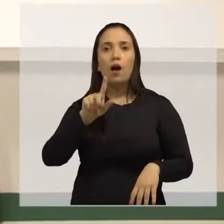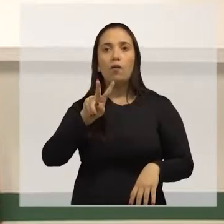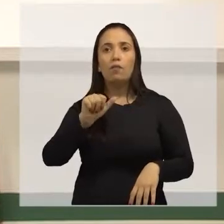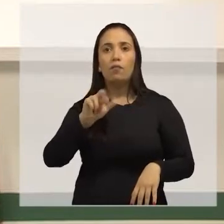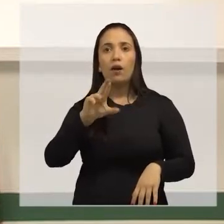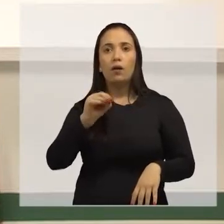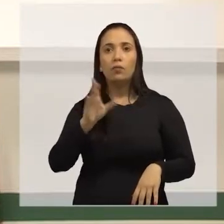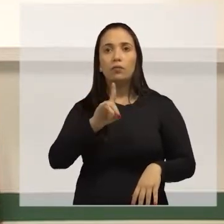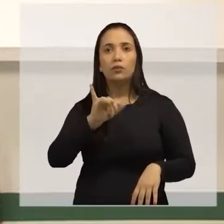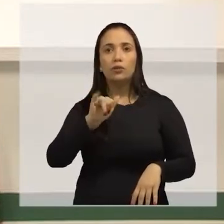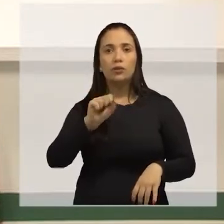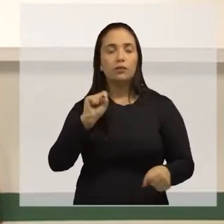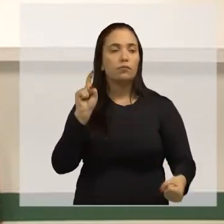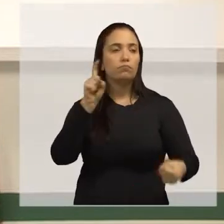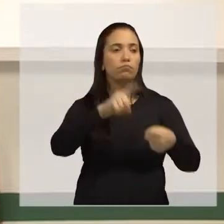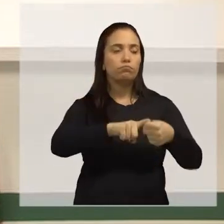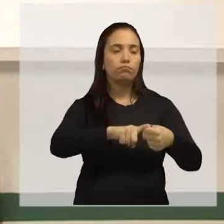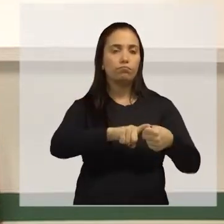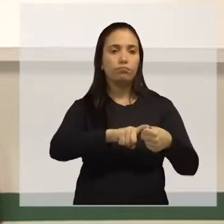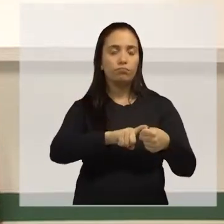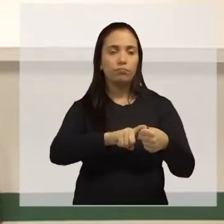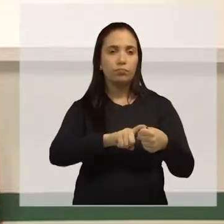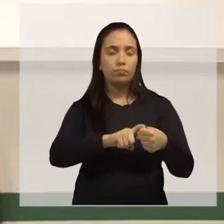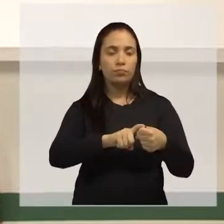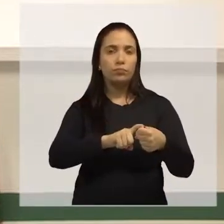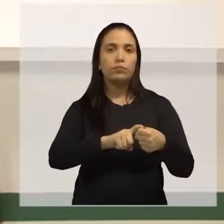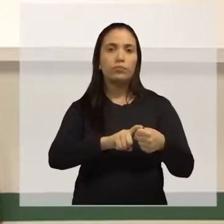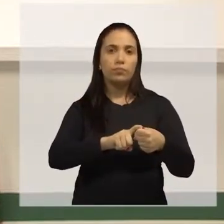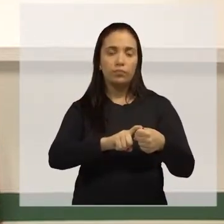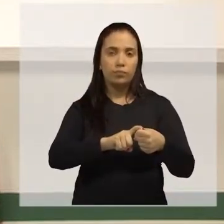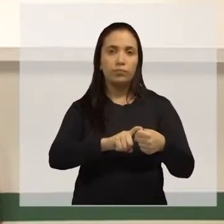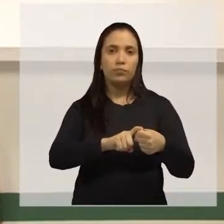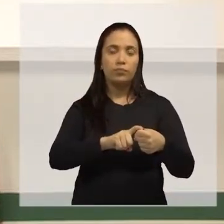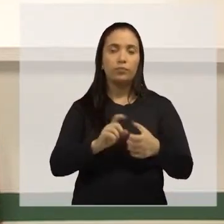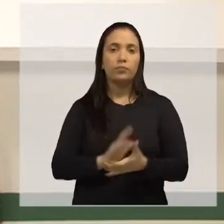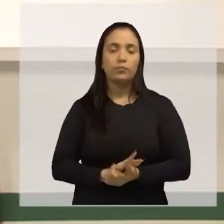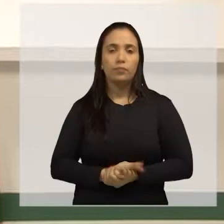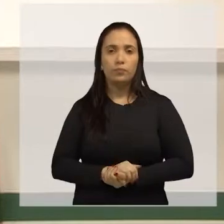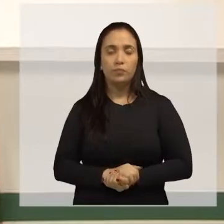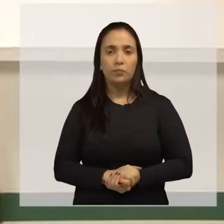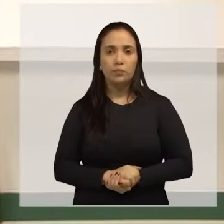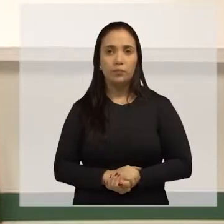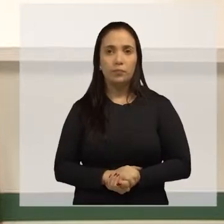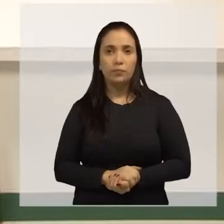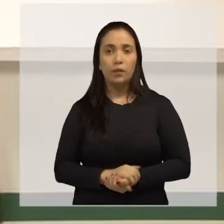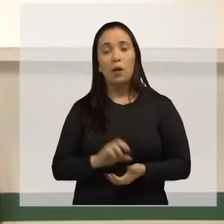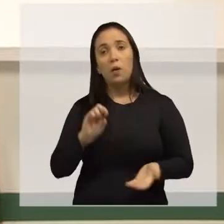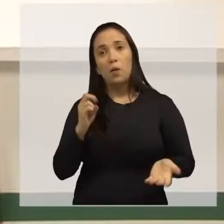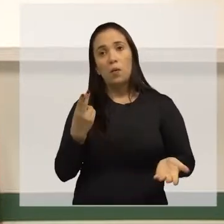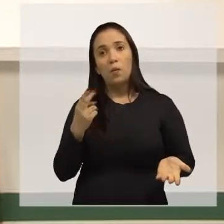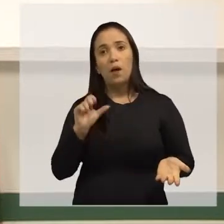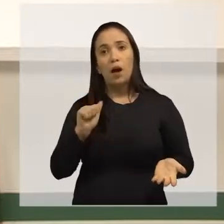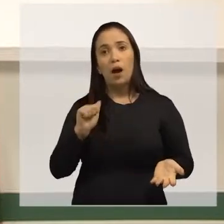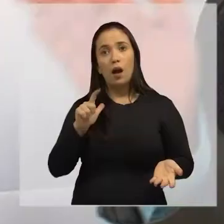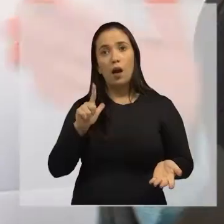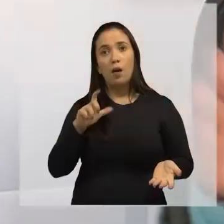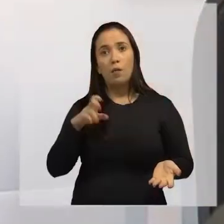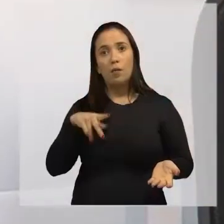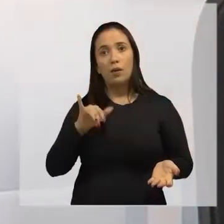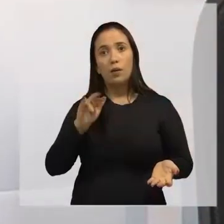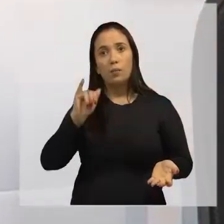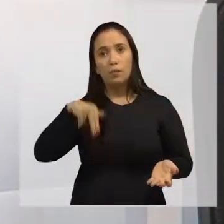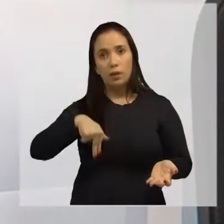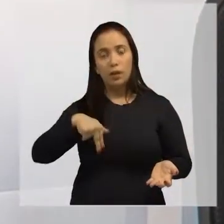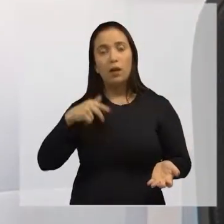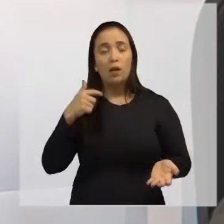com a perspectiva de poder crescer. O Centrão aqui que eu estou falando. Centrão, alguns partidos Centrão. Ou a candidatura do Geraldo Alckmin, na minha avaliação, e eu acho que você vai